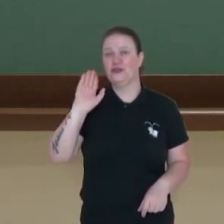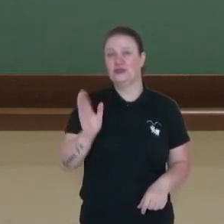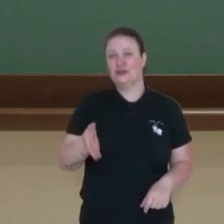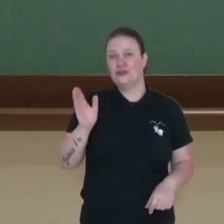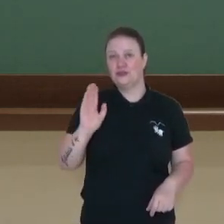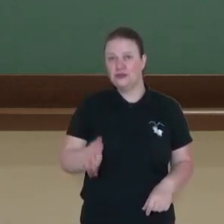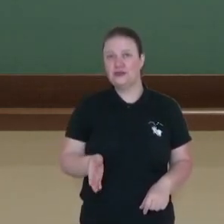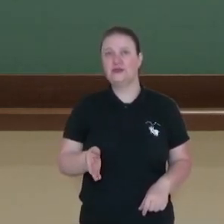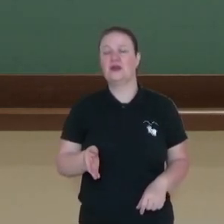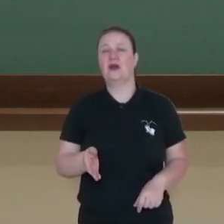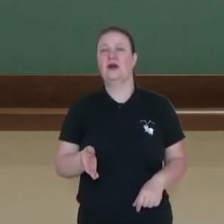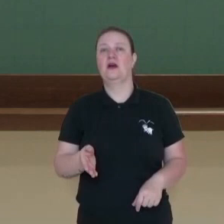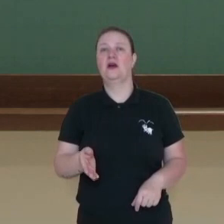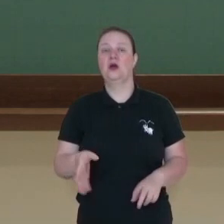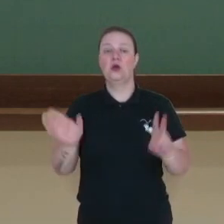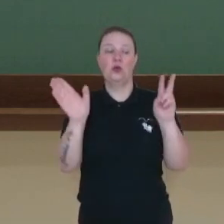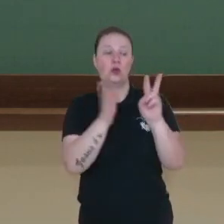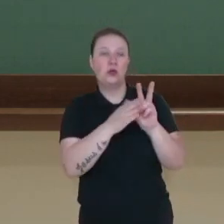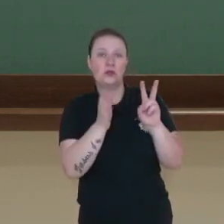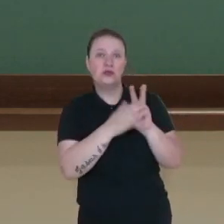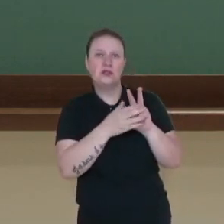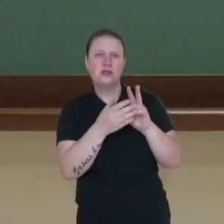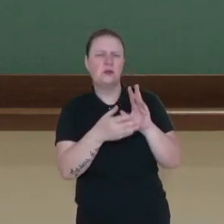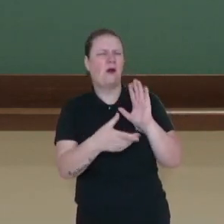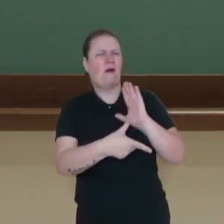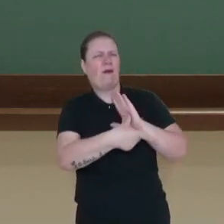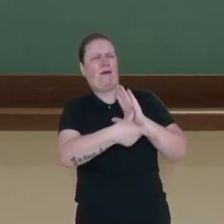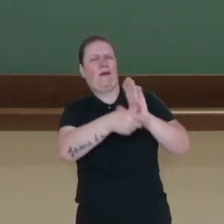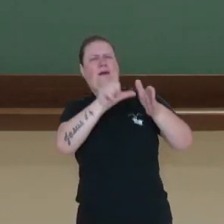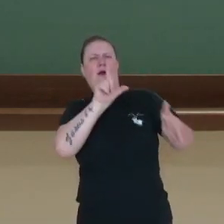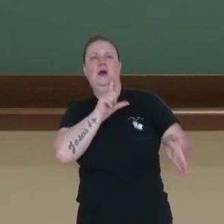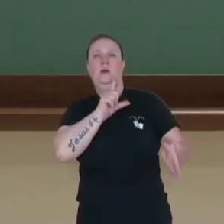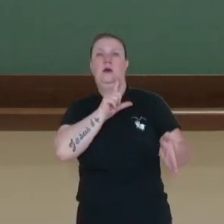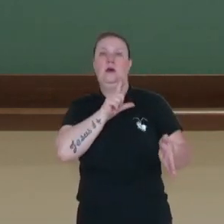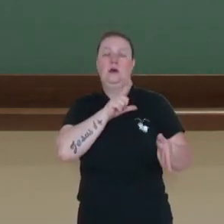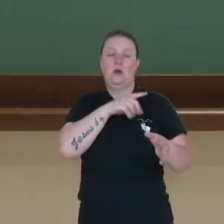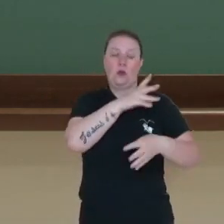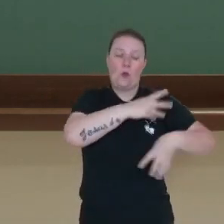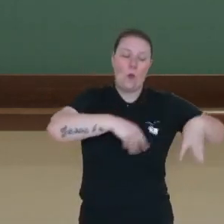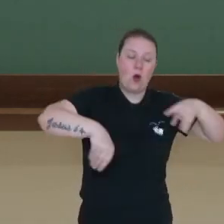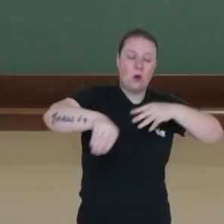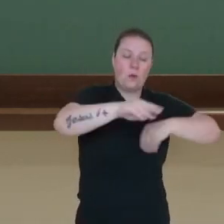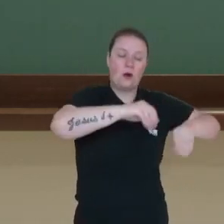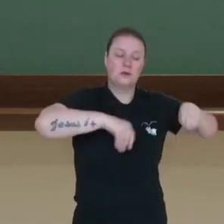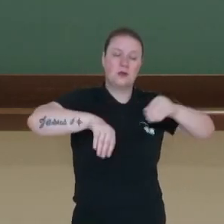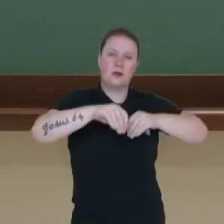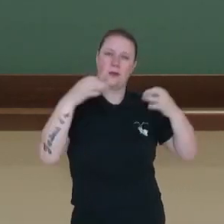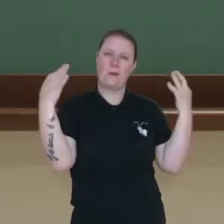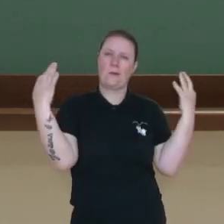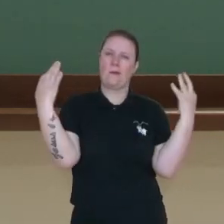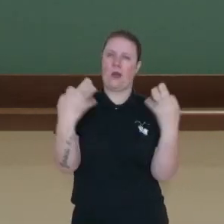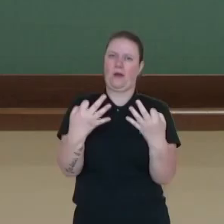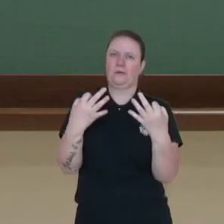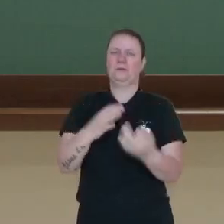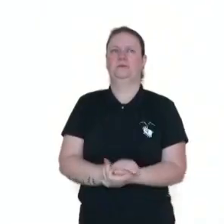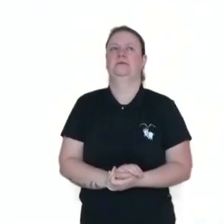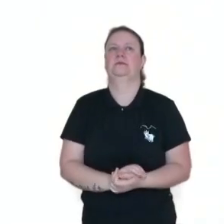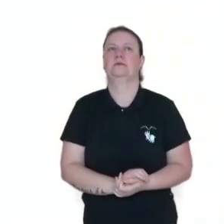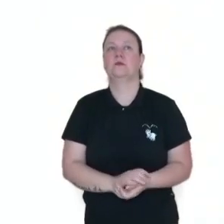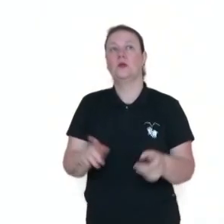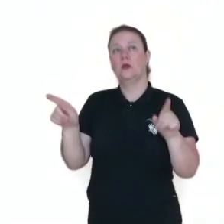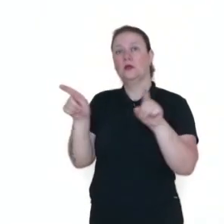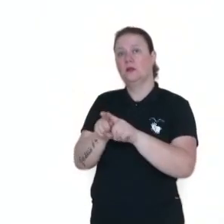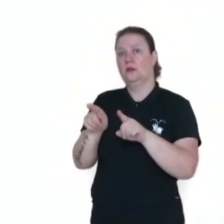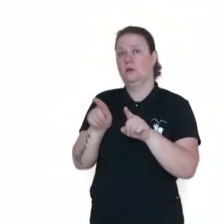era consumida pelos indígenas que a consideravam a erva excelente. Então aqui, ó, além de fazer parte